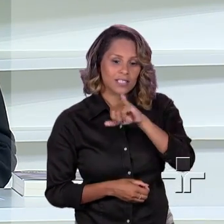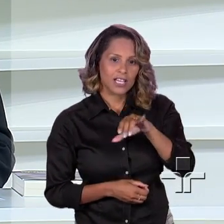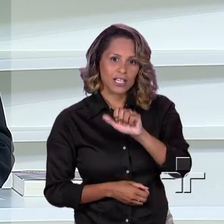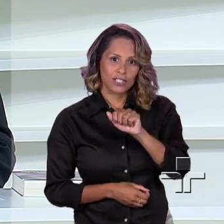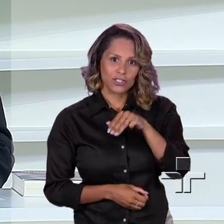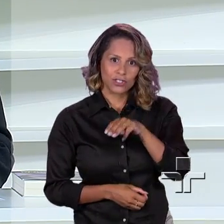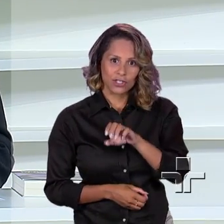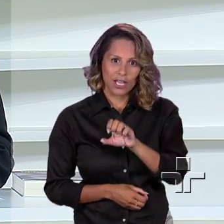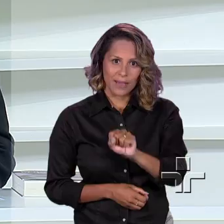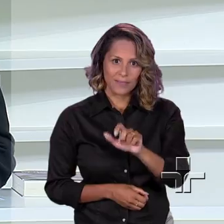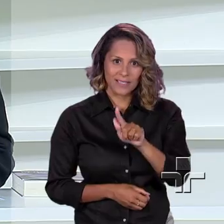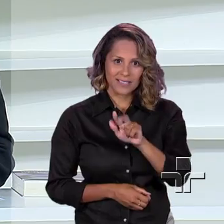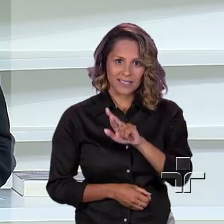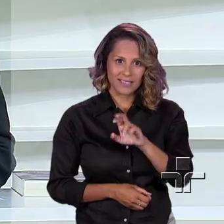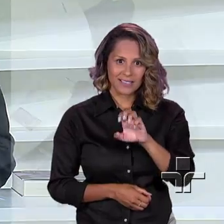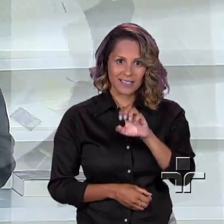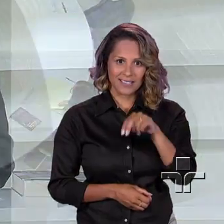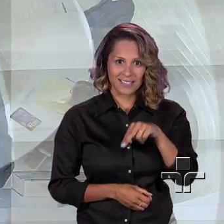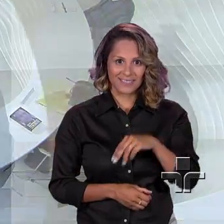Green, num Átimo.